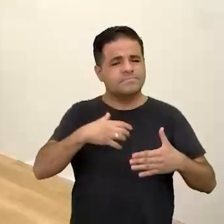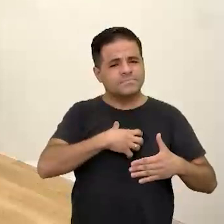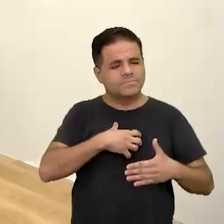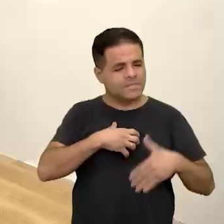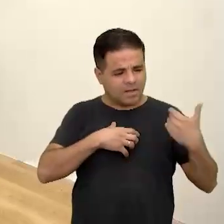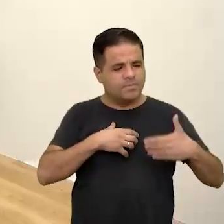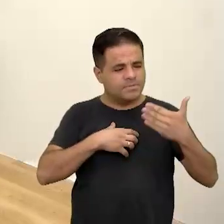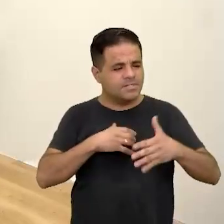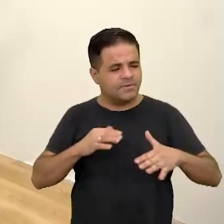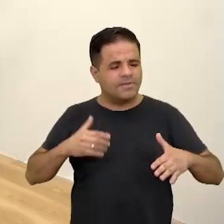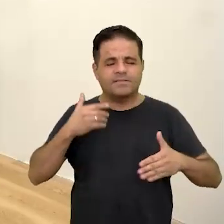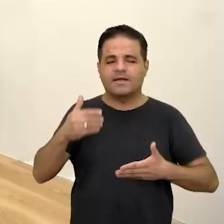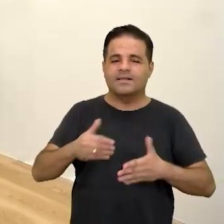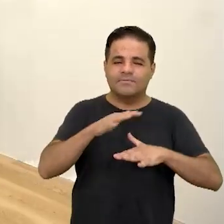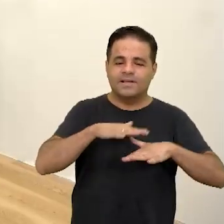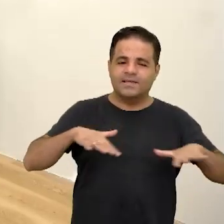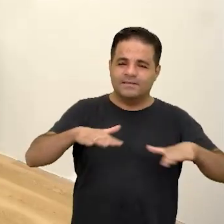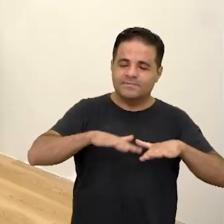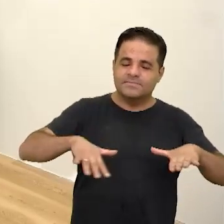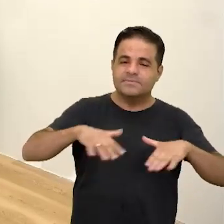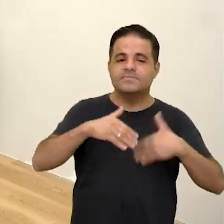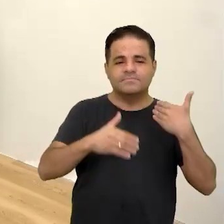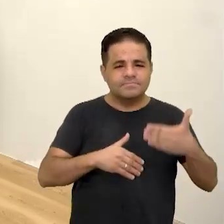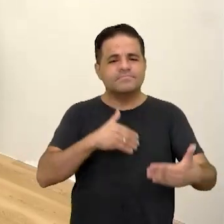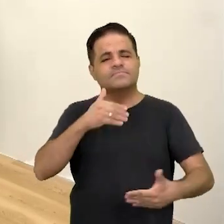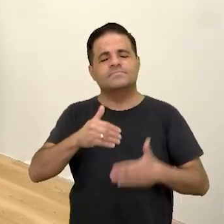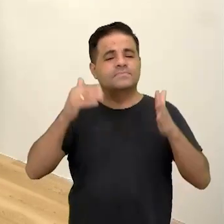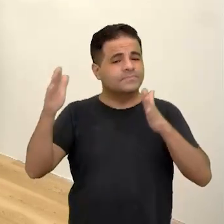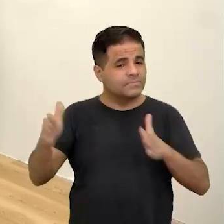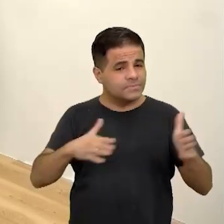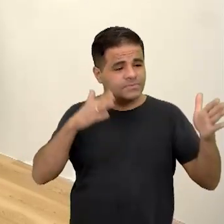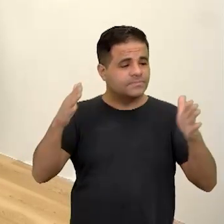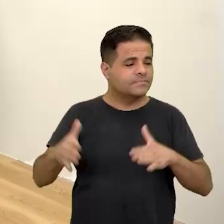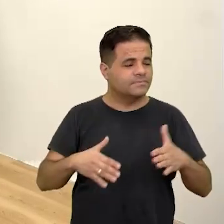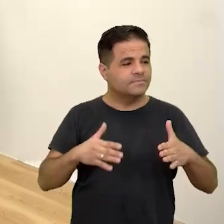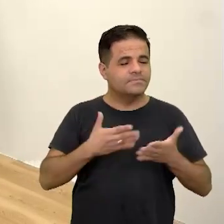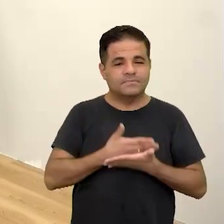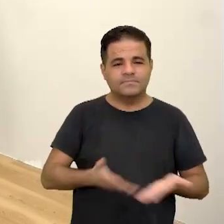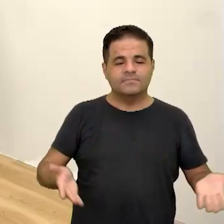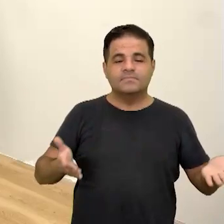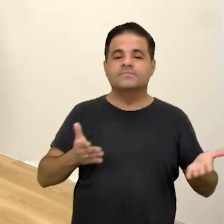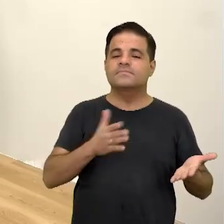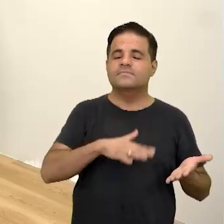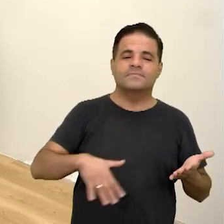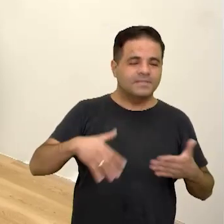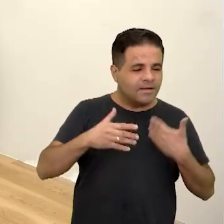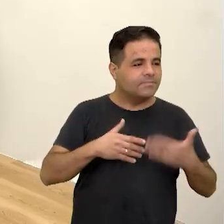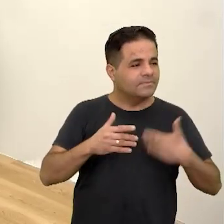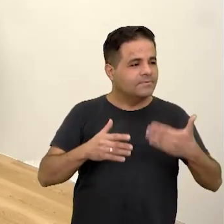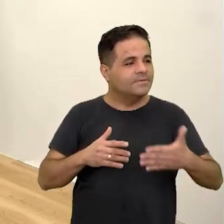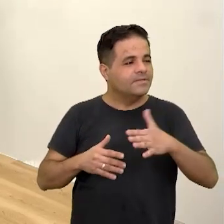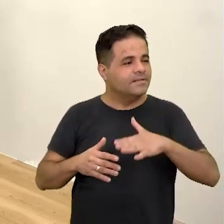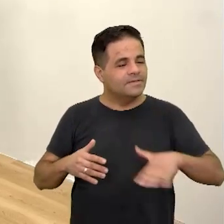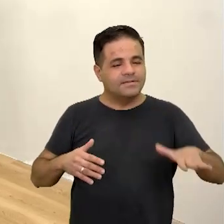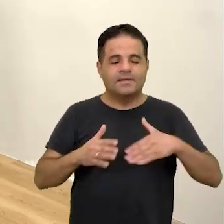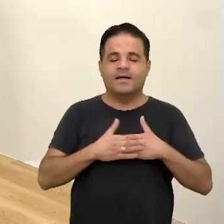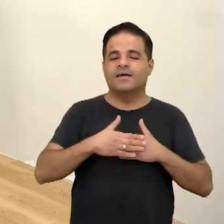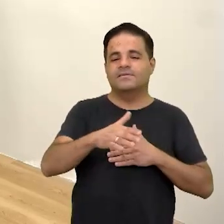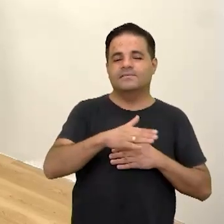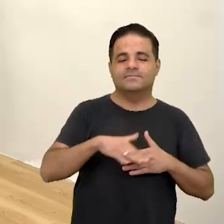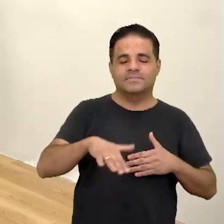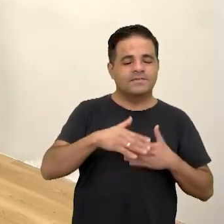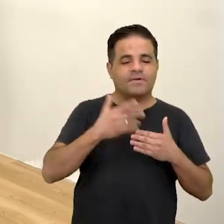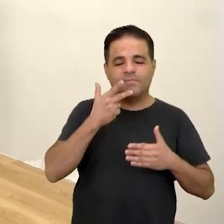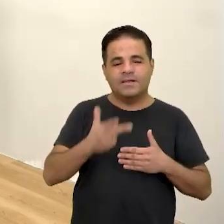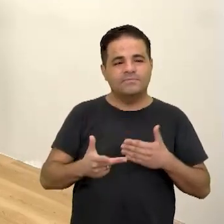nós nos comunicamos e produzimos língua. Né? Nós produzimos sons que permitem produzir significado.